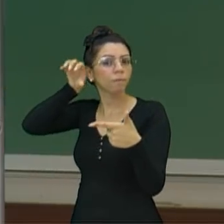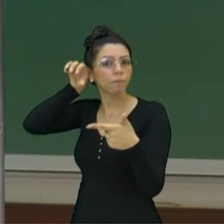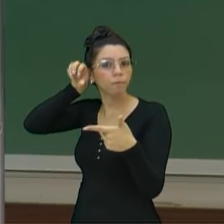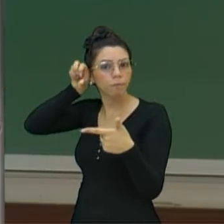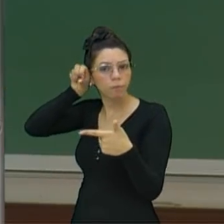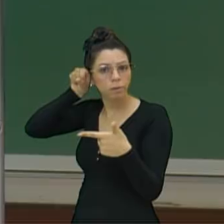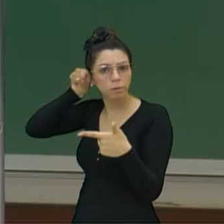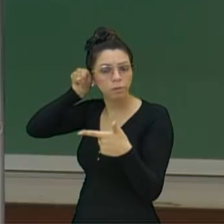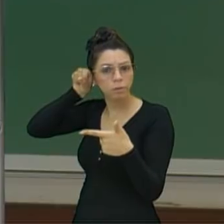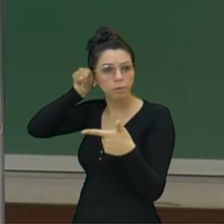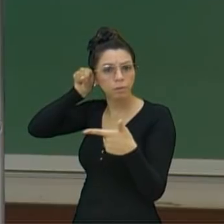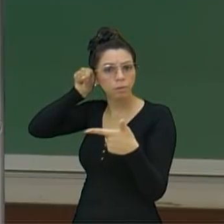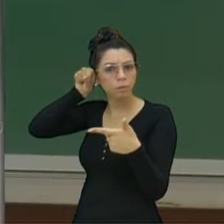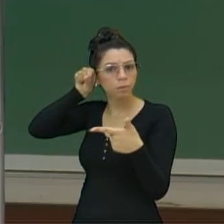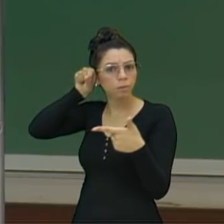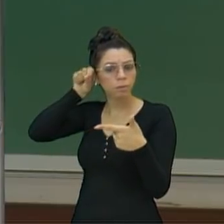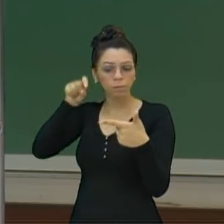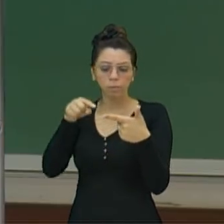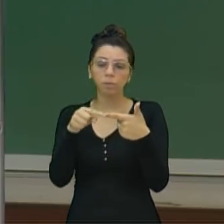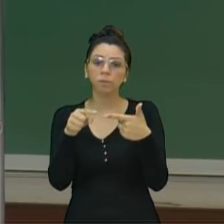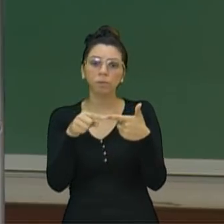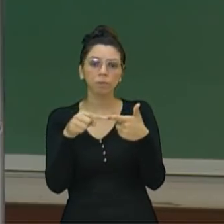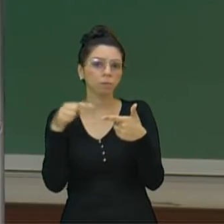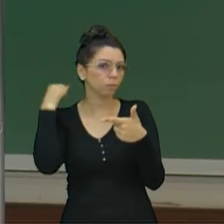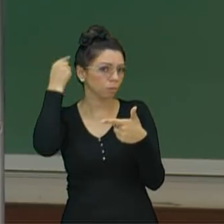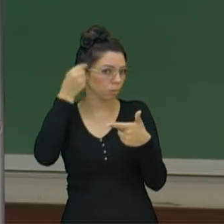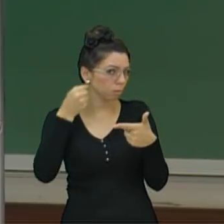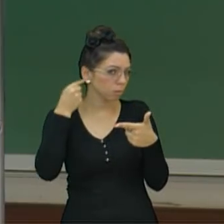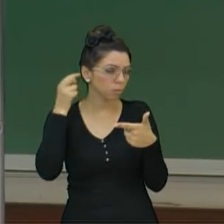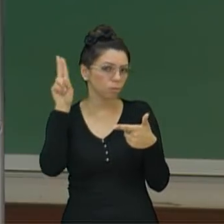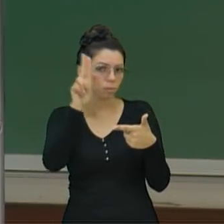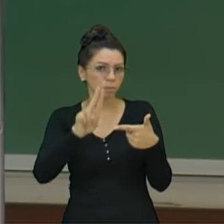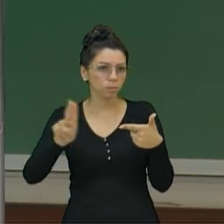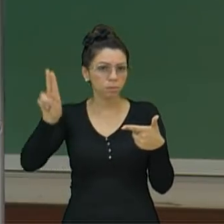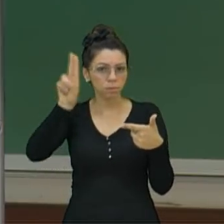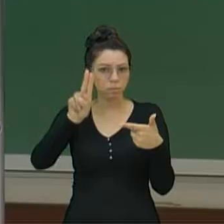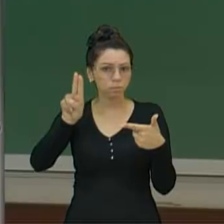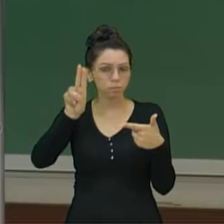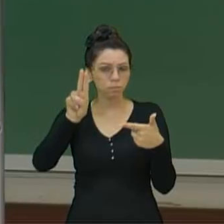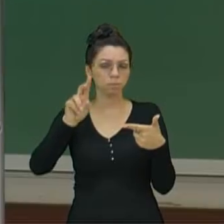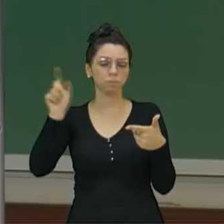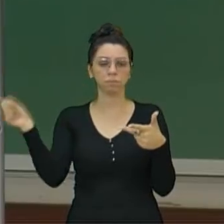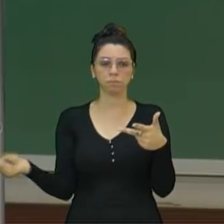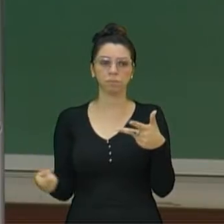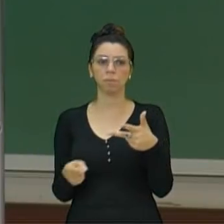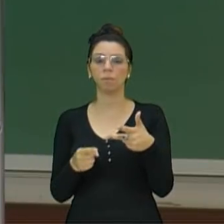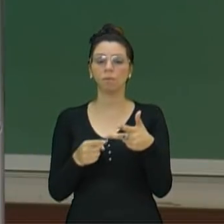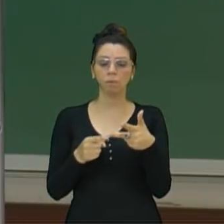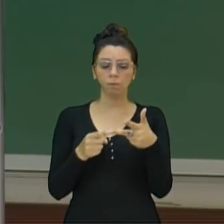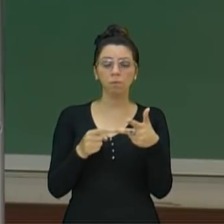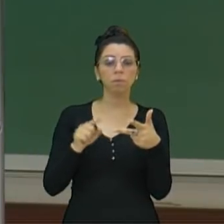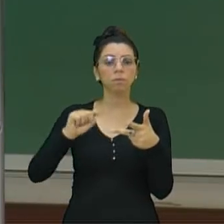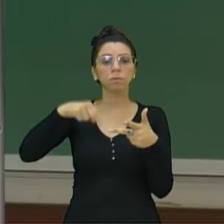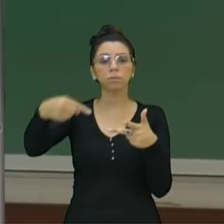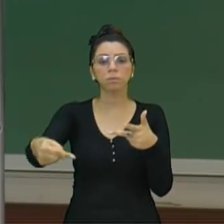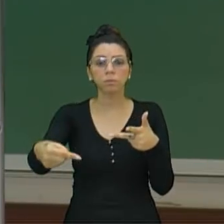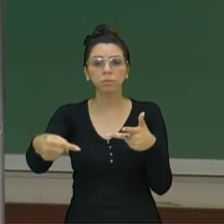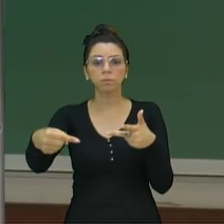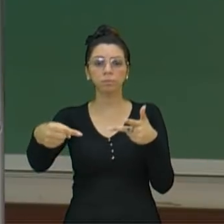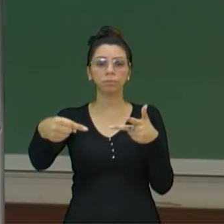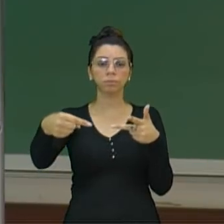está utilizando o seu ouvido. Então, você está usando a sua audição. Mas se daqui a pouco